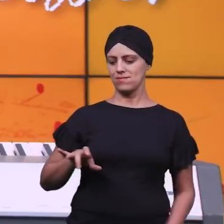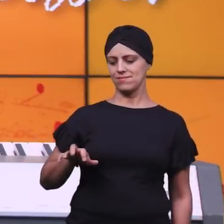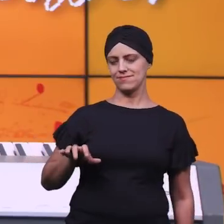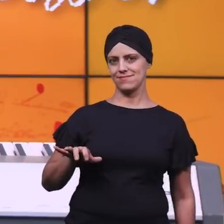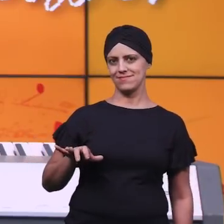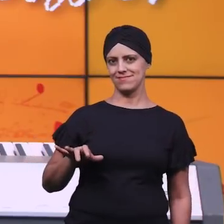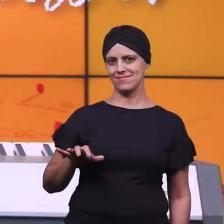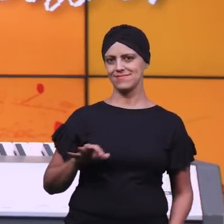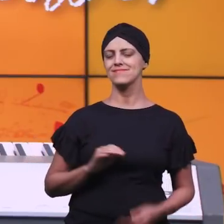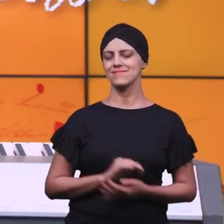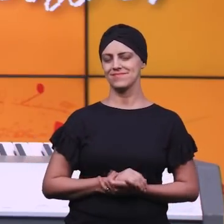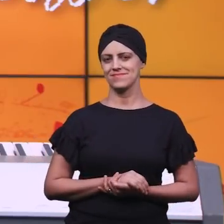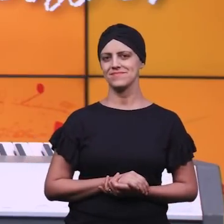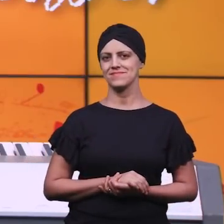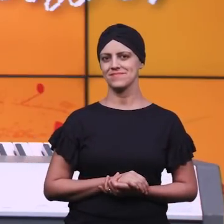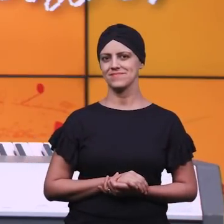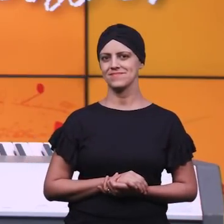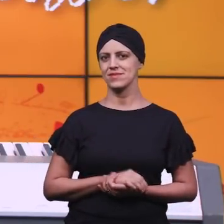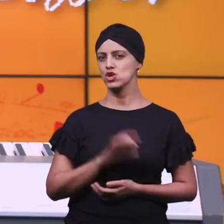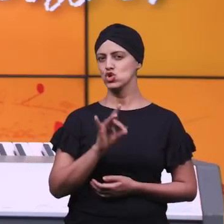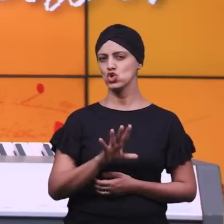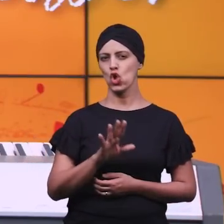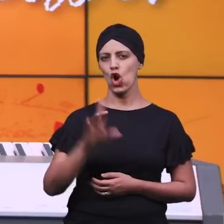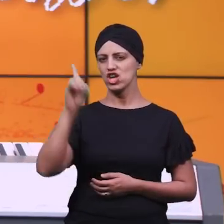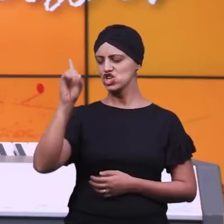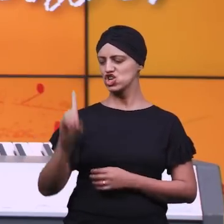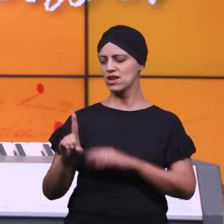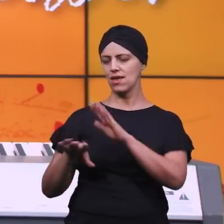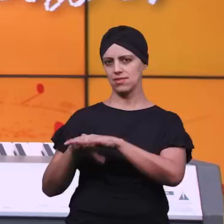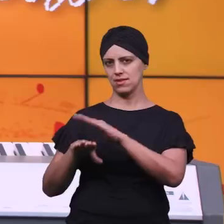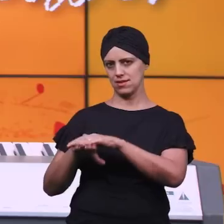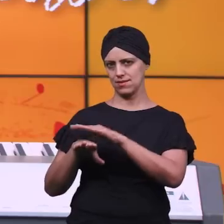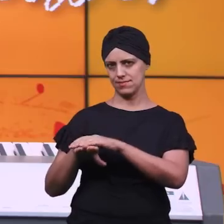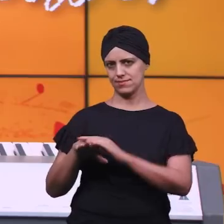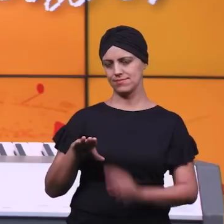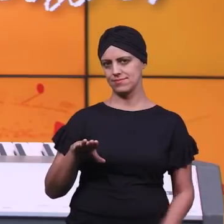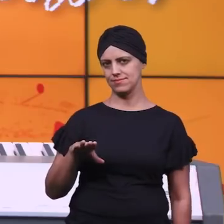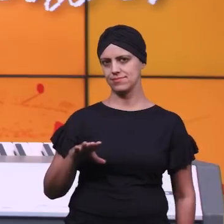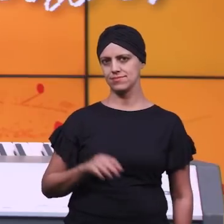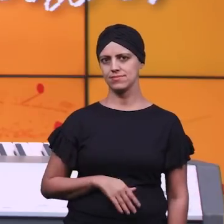fazer aqui, no piano, somente a mão direita.